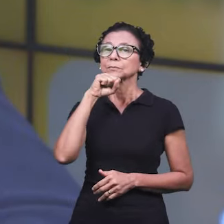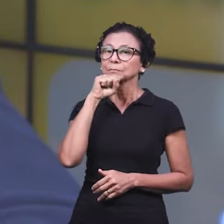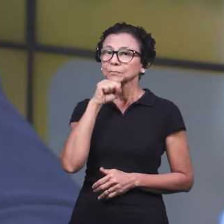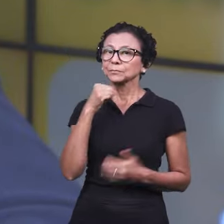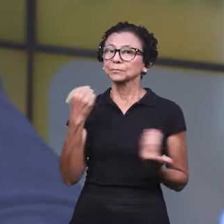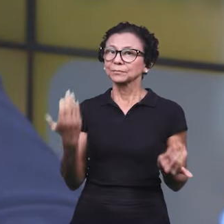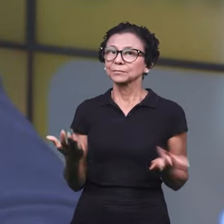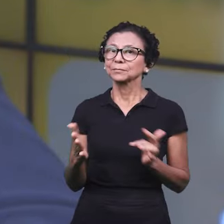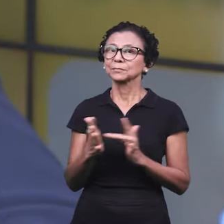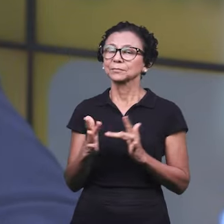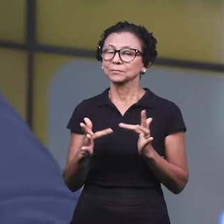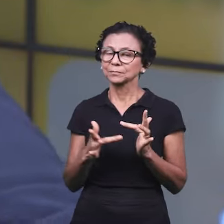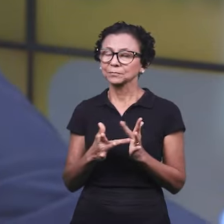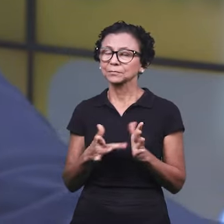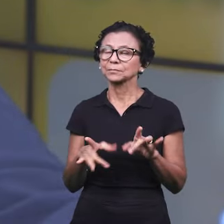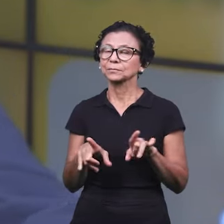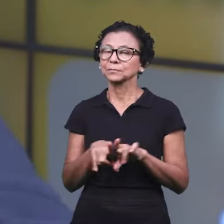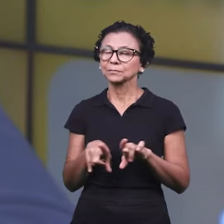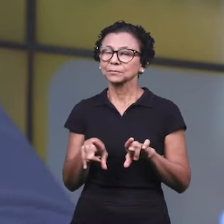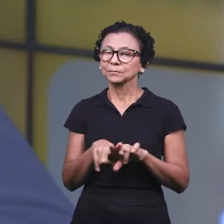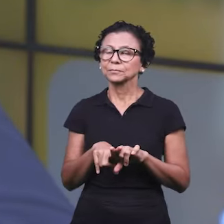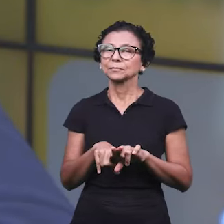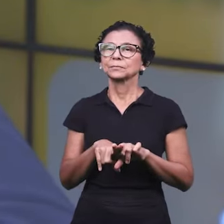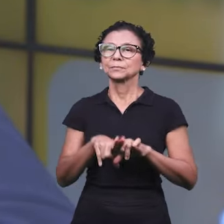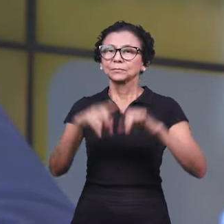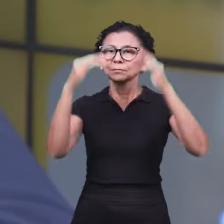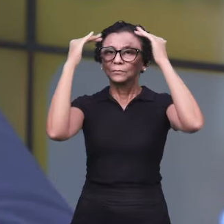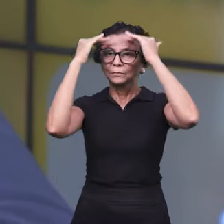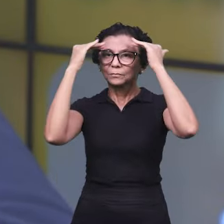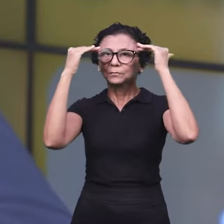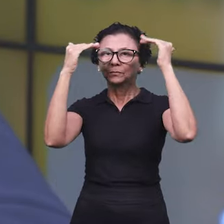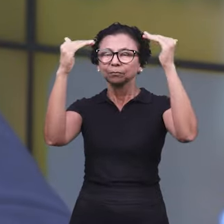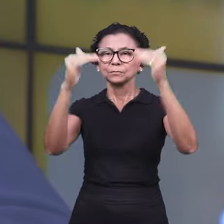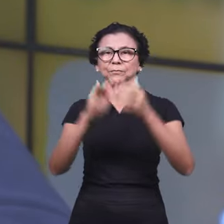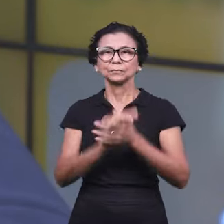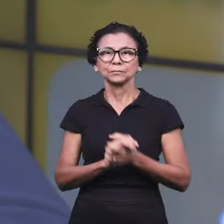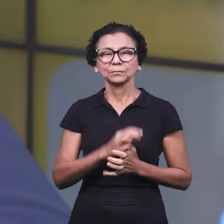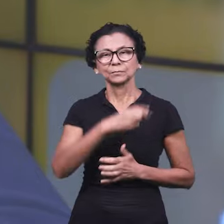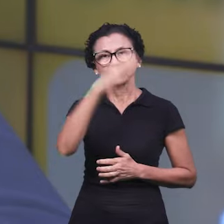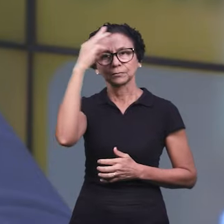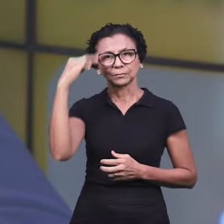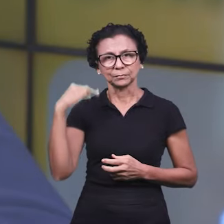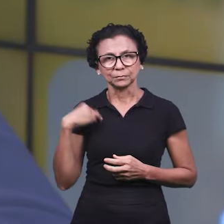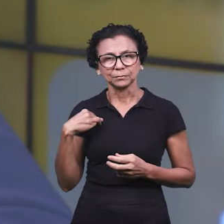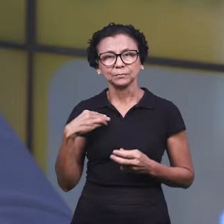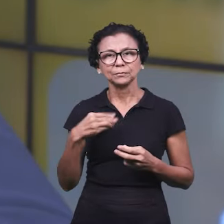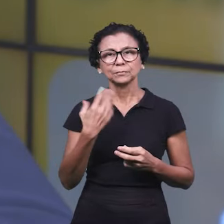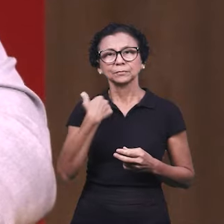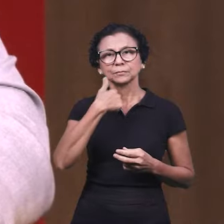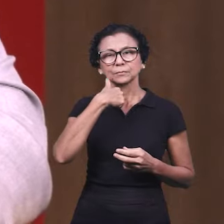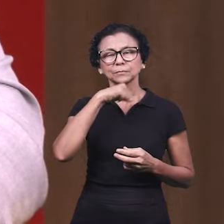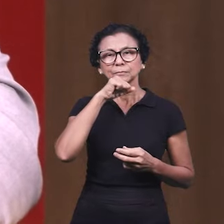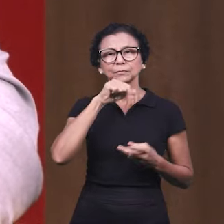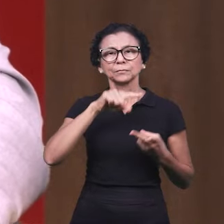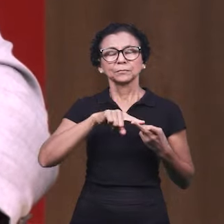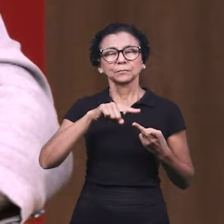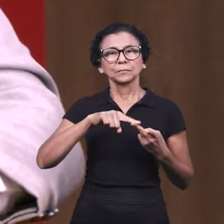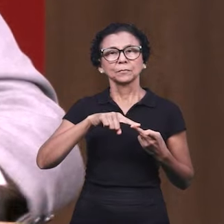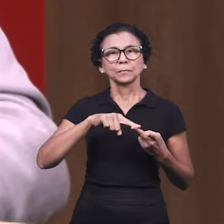exemplo e esse ensino né Para vivermos como filhos né É até porque